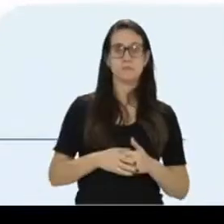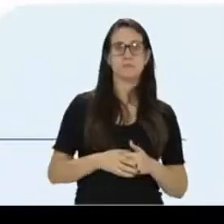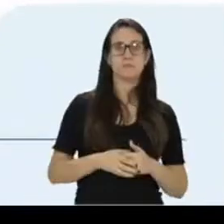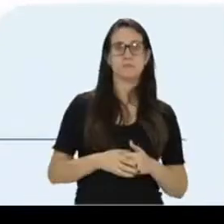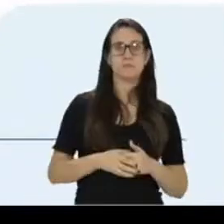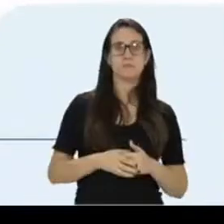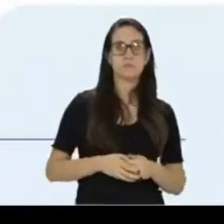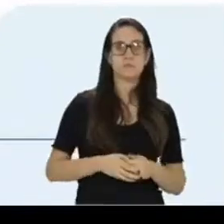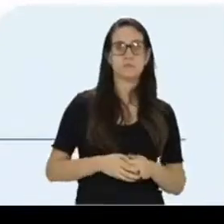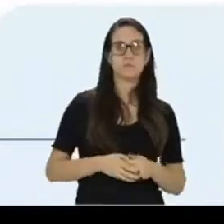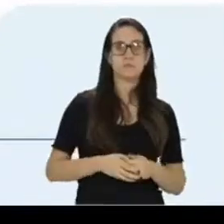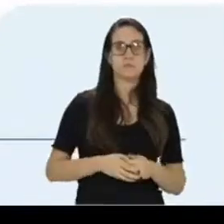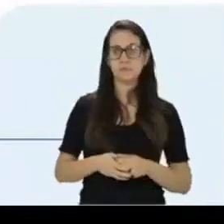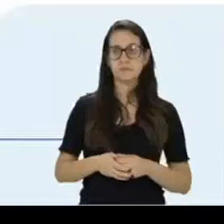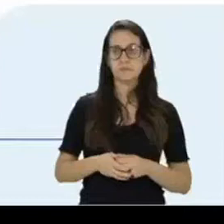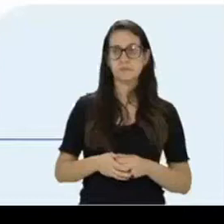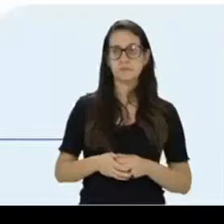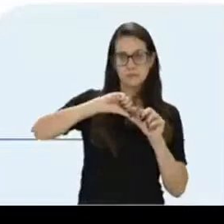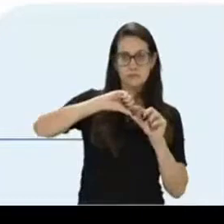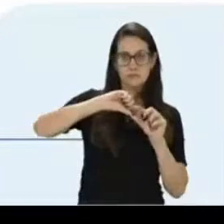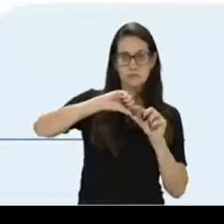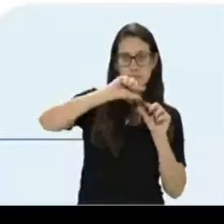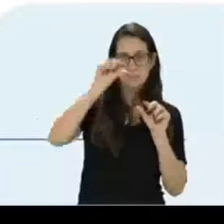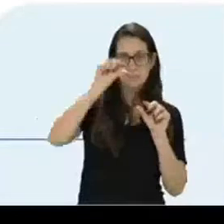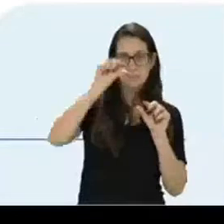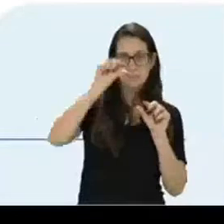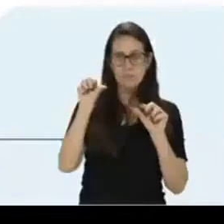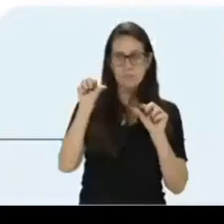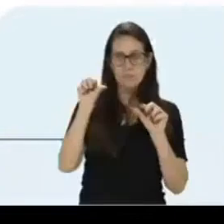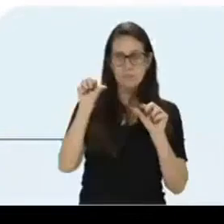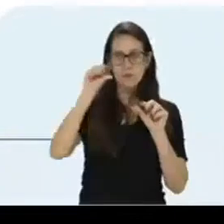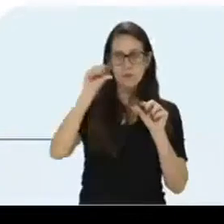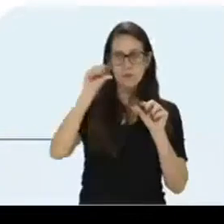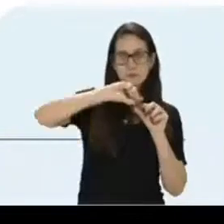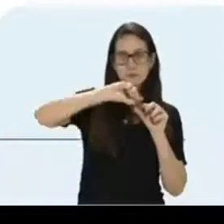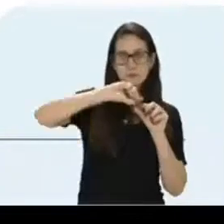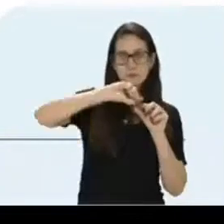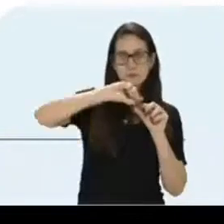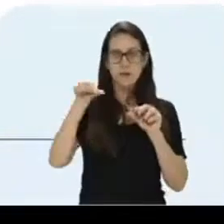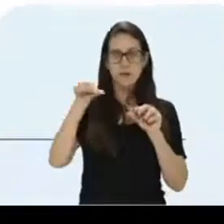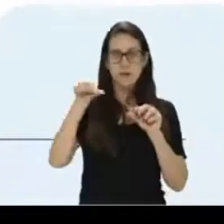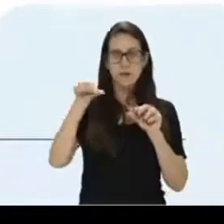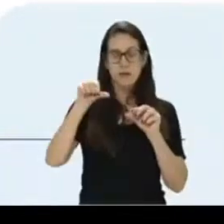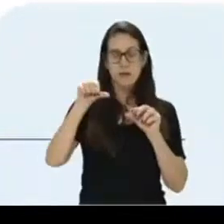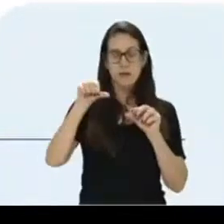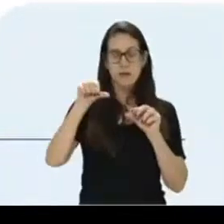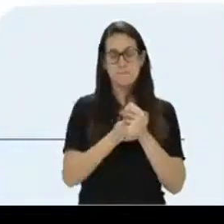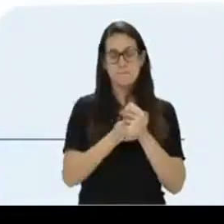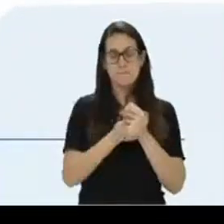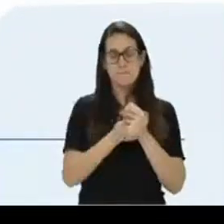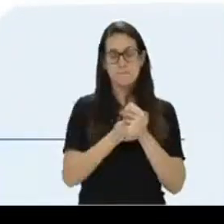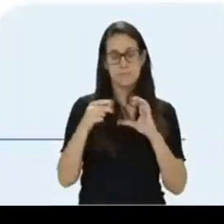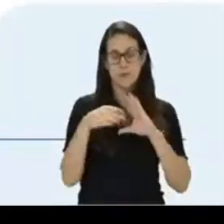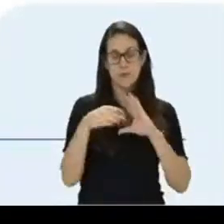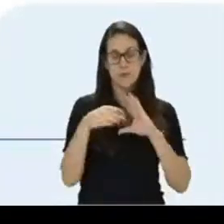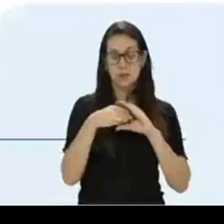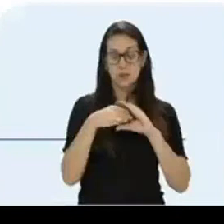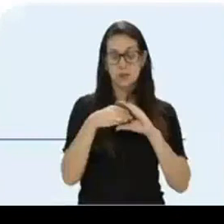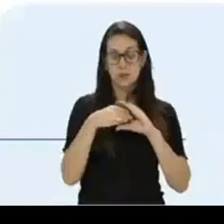consigo observar, então, aqui, membrana plasmática e mais externo a ela, a parede celular.